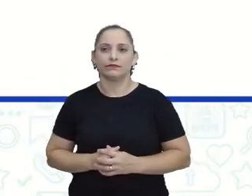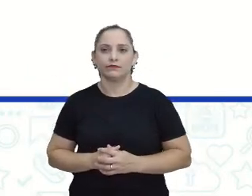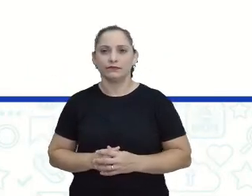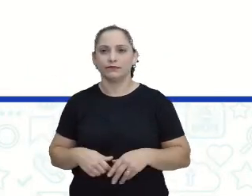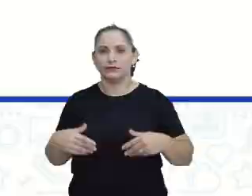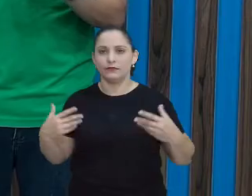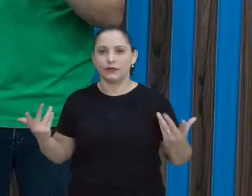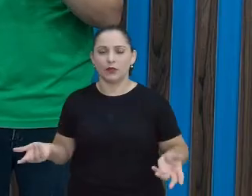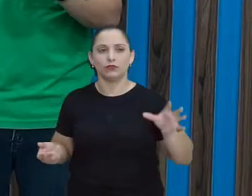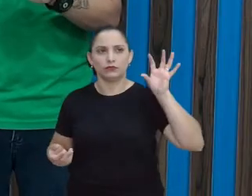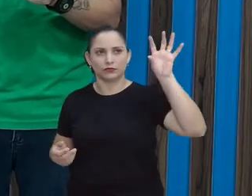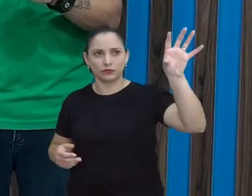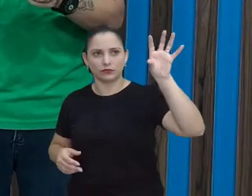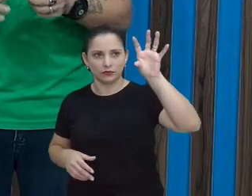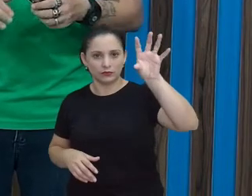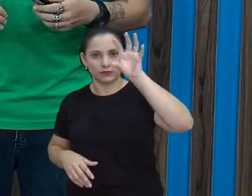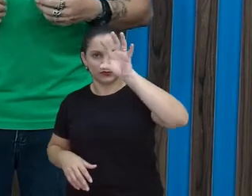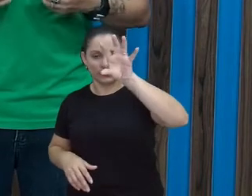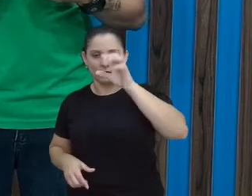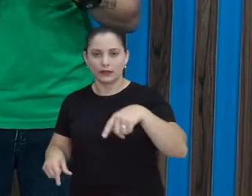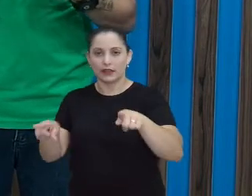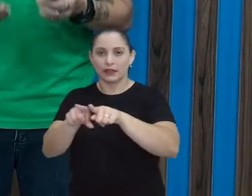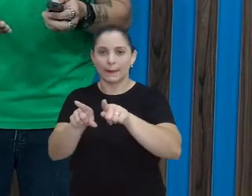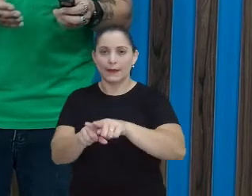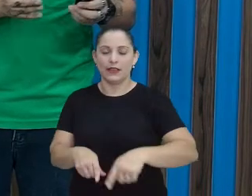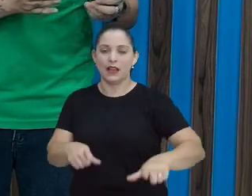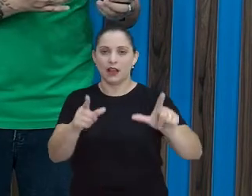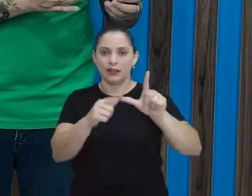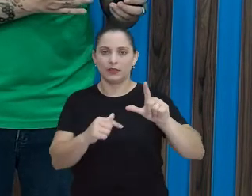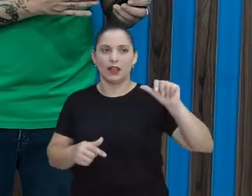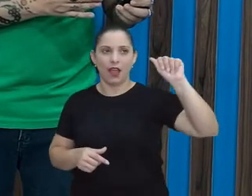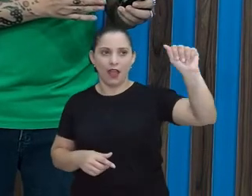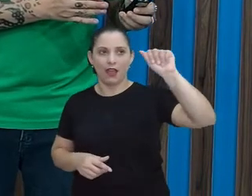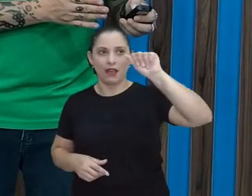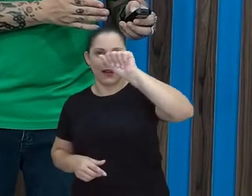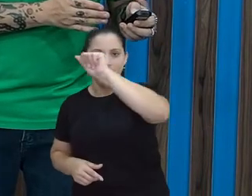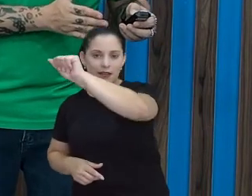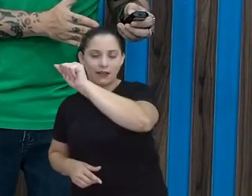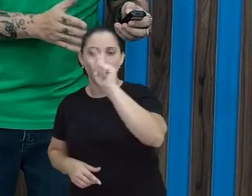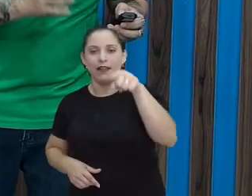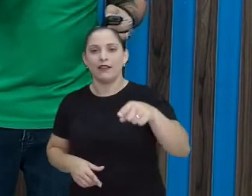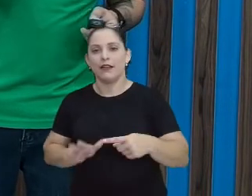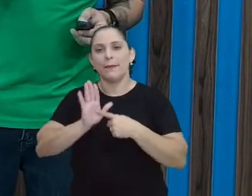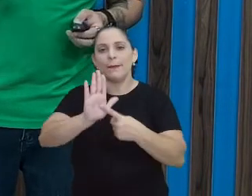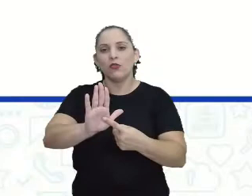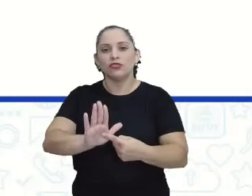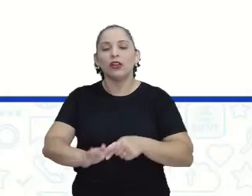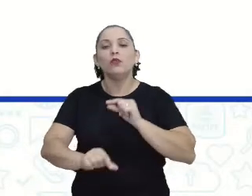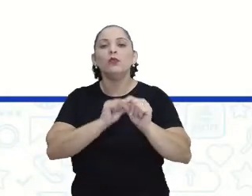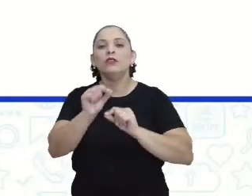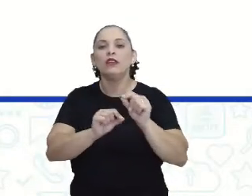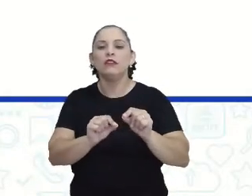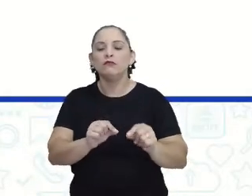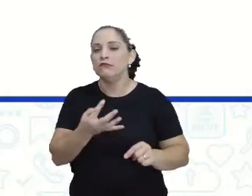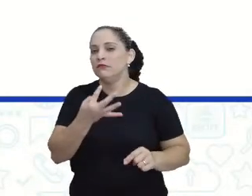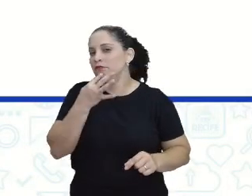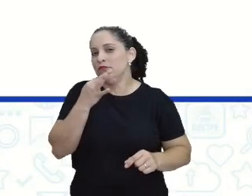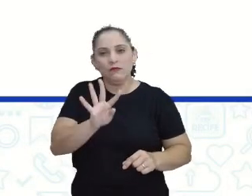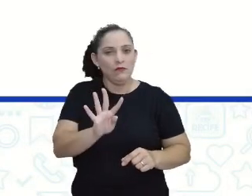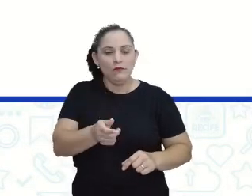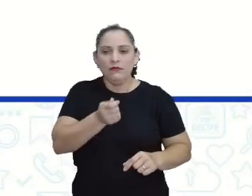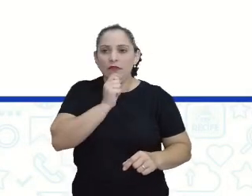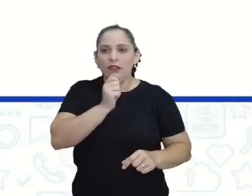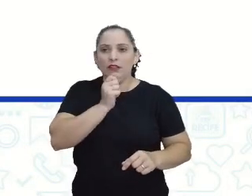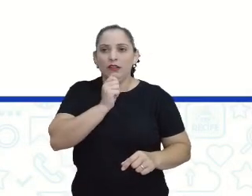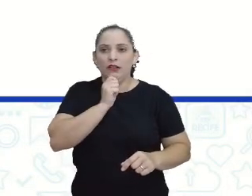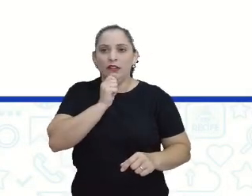de 4 folhas quanto a letra A está representando uma informação desconhecida. A mesma coisa a gente pode fazer para outra